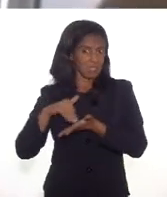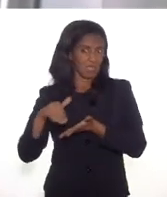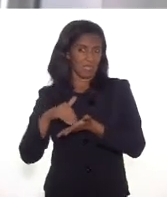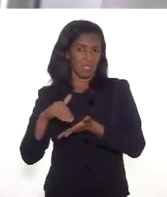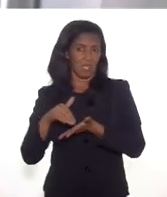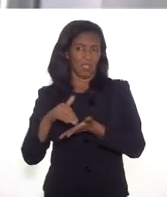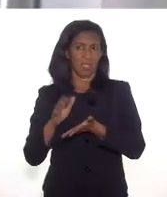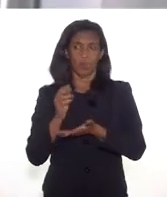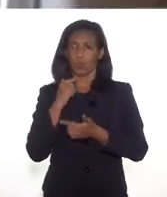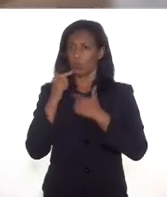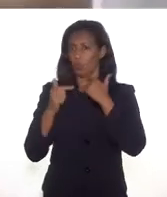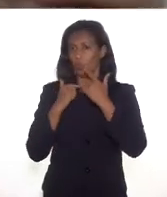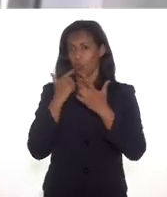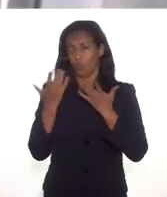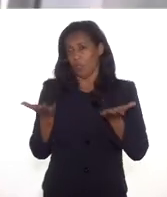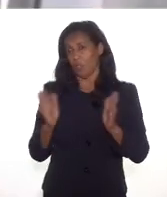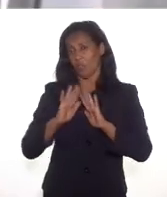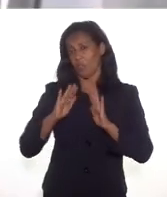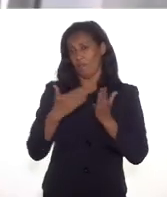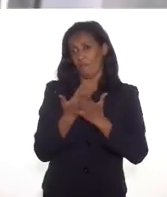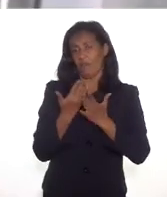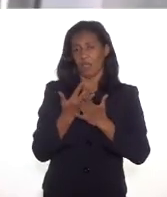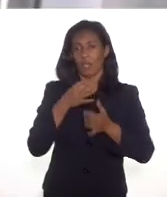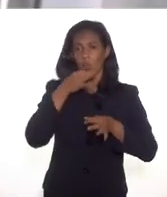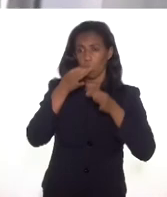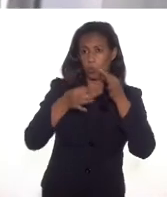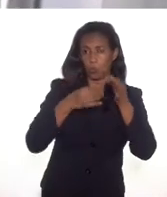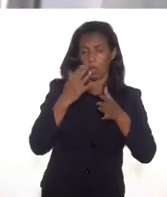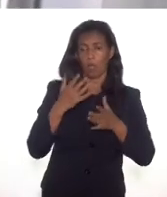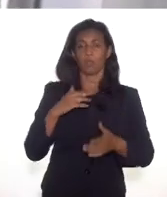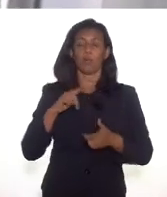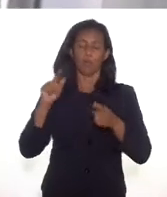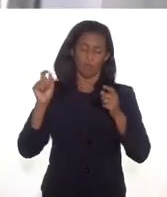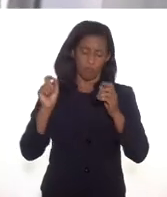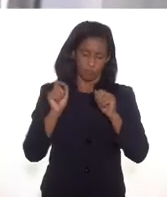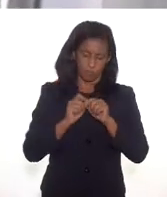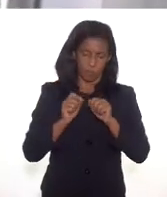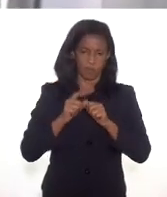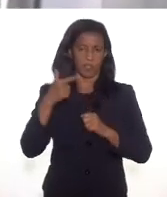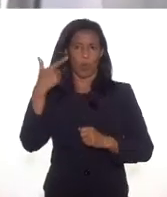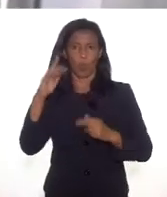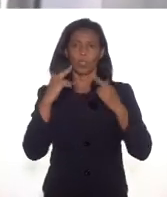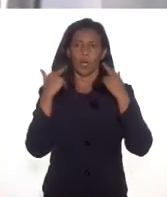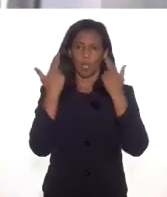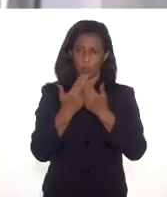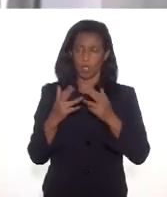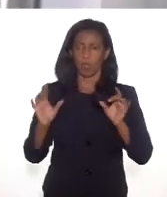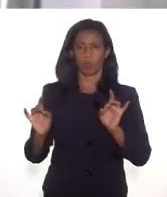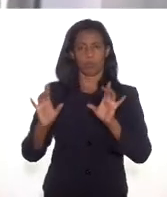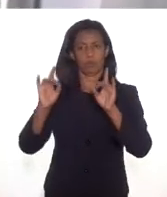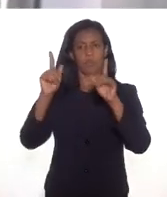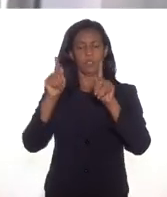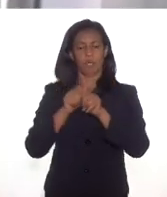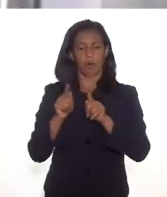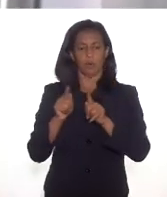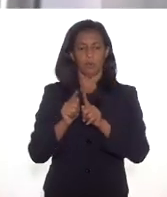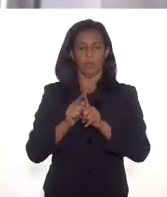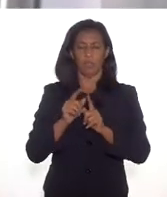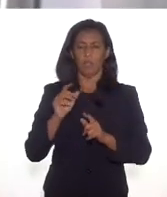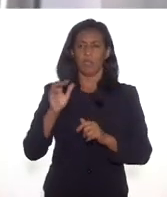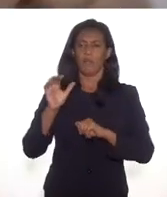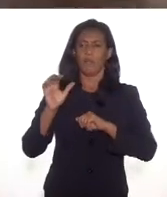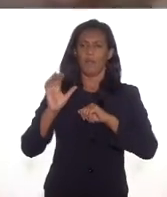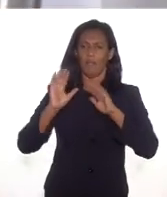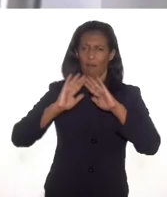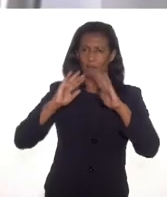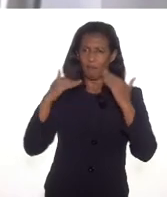colocada, a FAETEC talvez levante ainda alguma questão e combinamos de fazer uma reunião executiva na semana que vem, reunindo FAETEC,